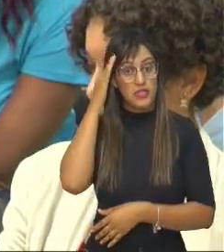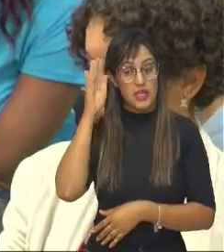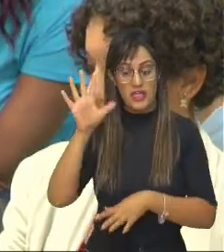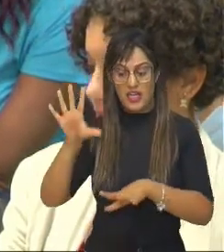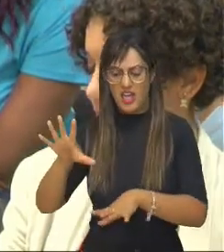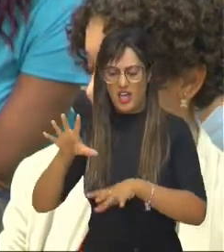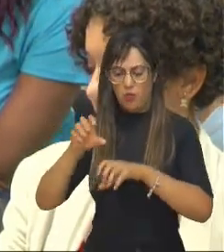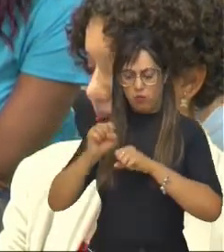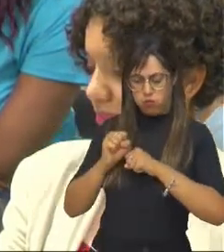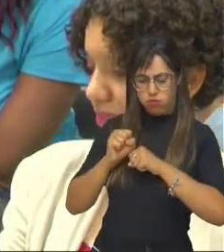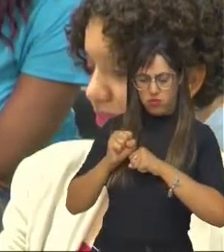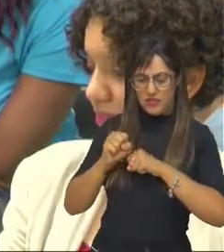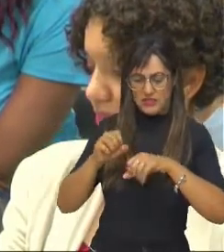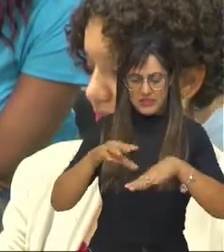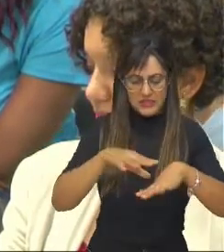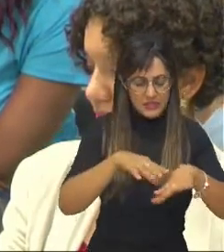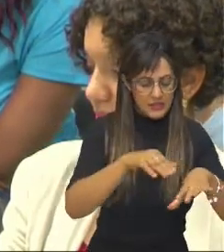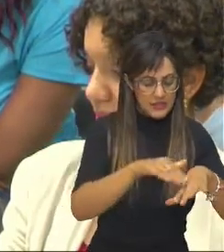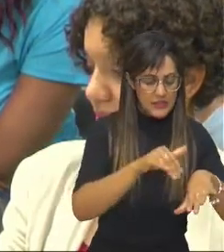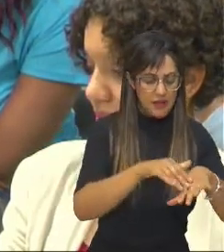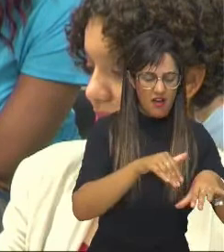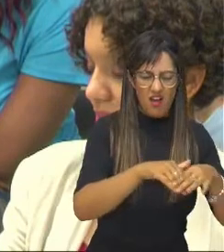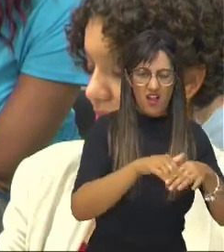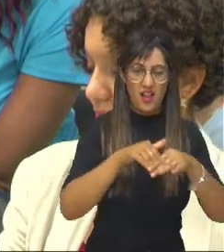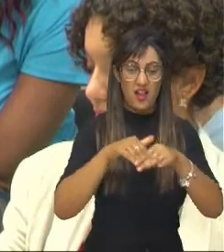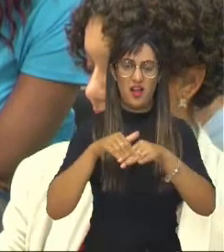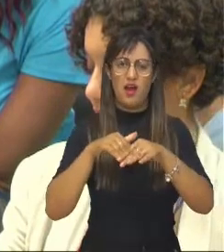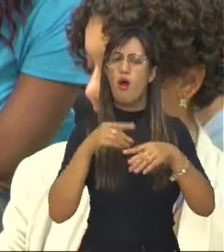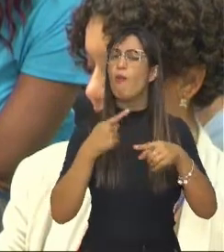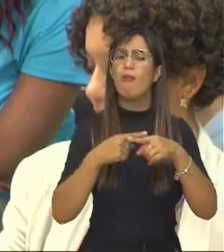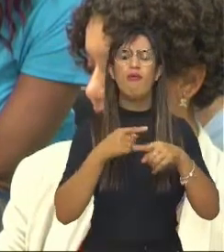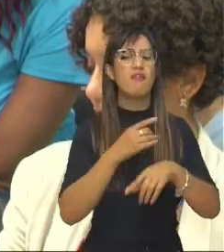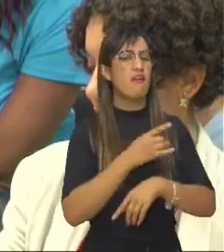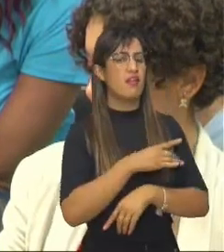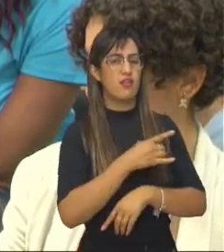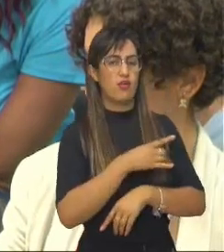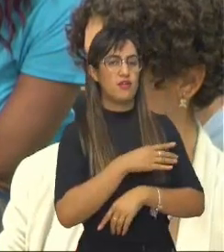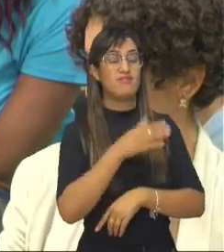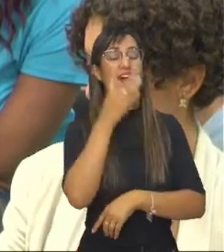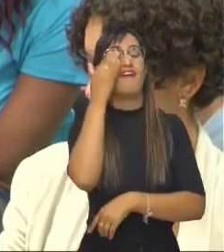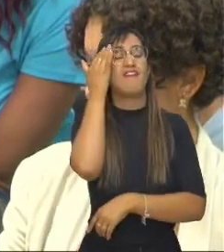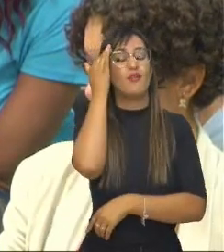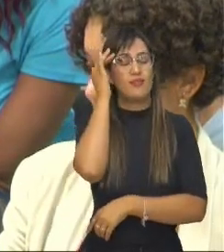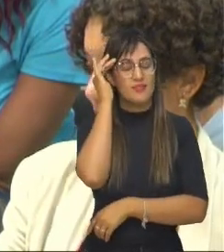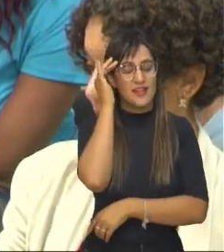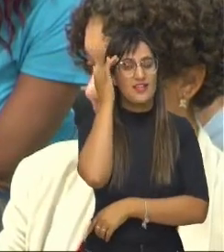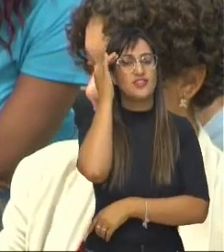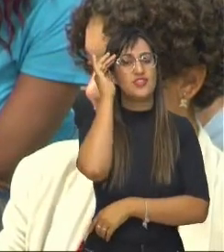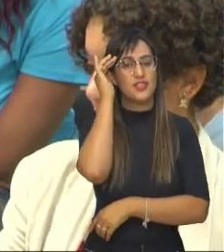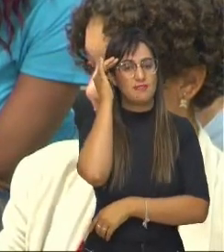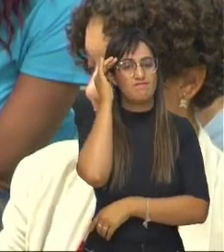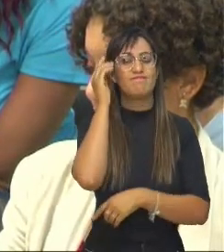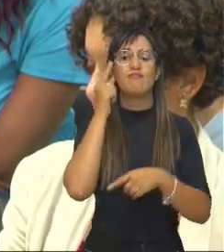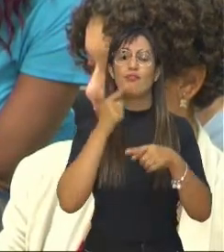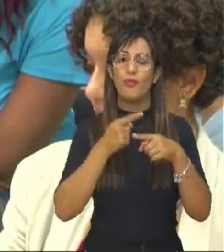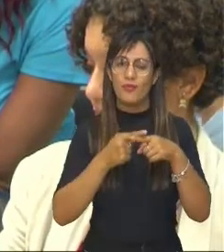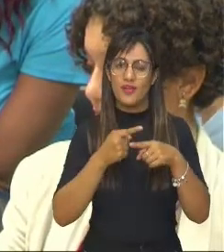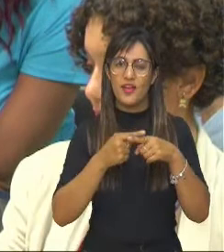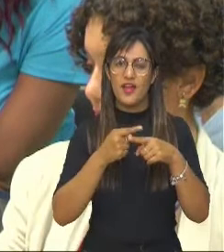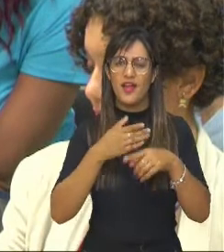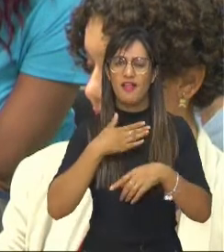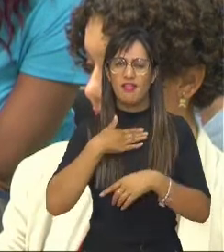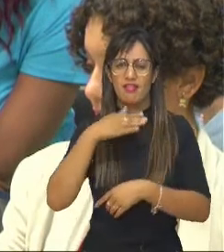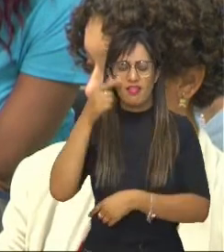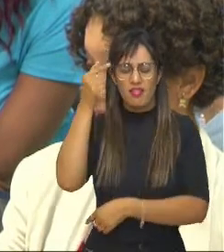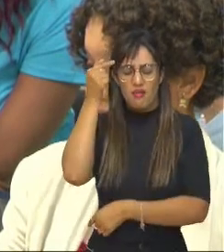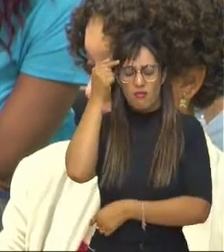E eu ficava me perguntando, por que que dói? Aí eu concluía, né? Deve estar doendo porque na minha cabeça